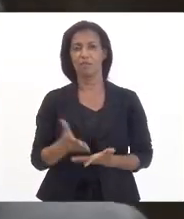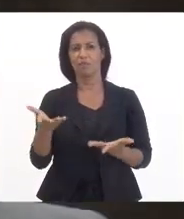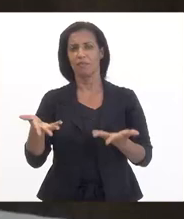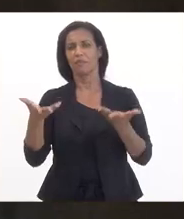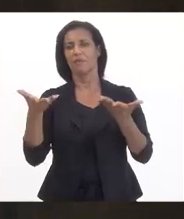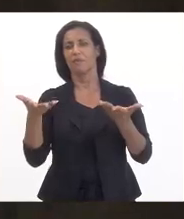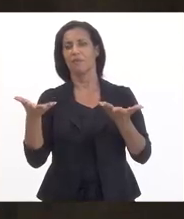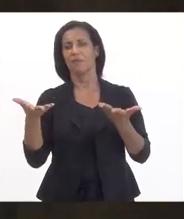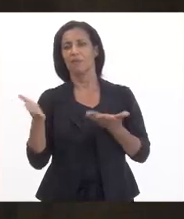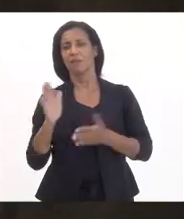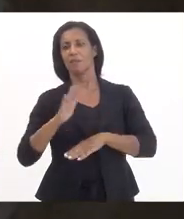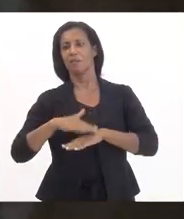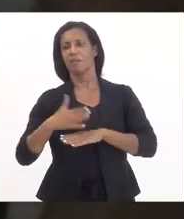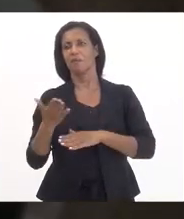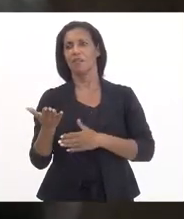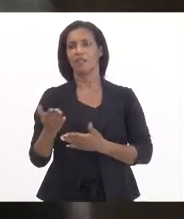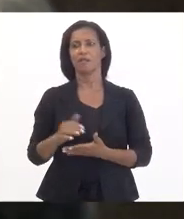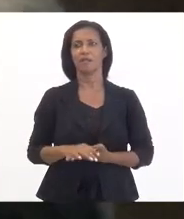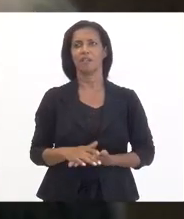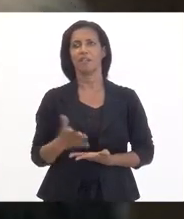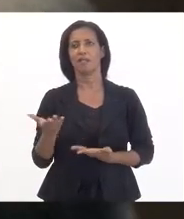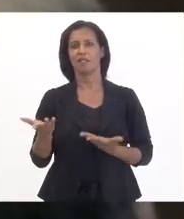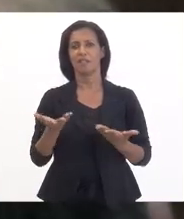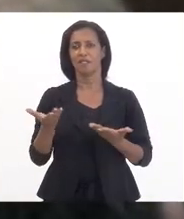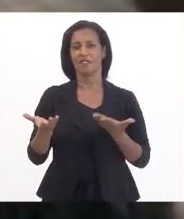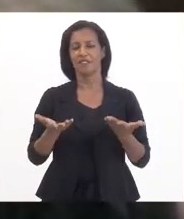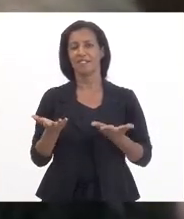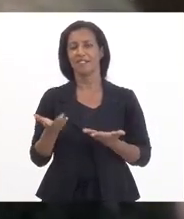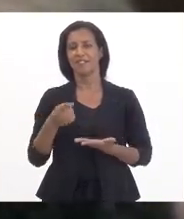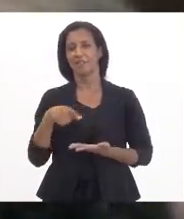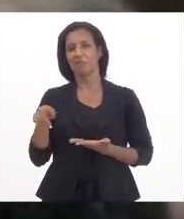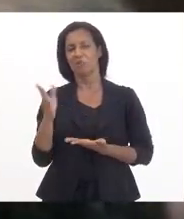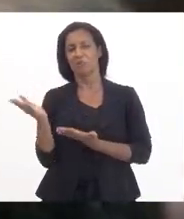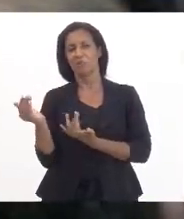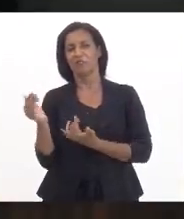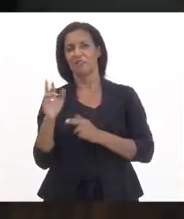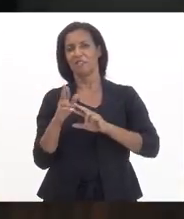mais... Esse negócio de Senado está mexendo contigo.